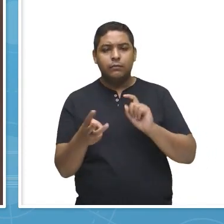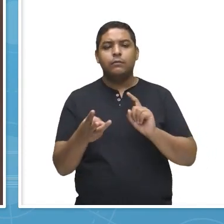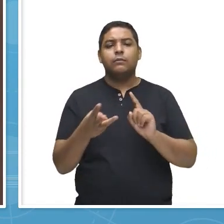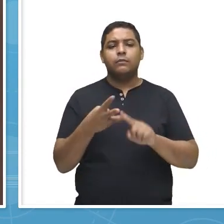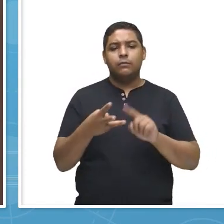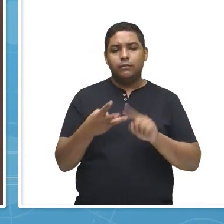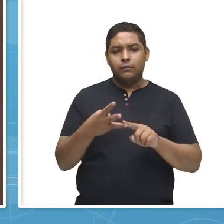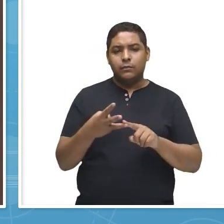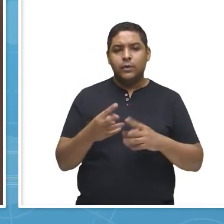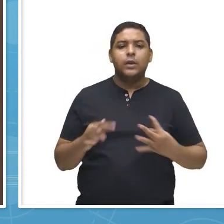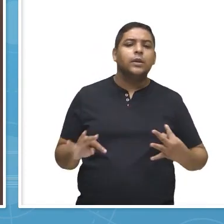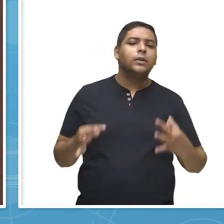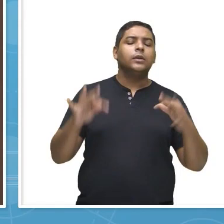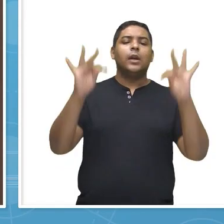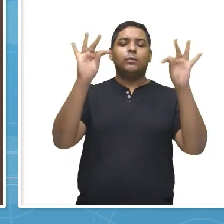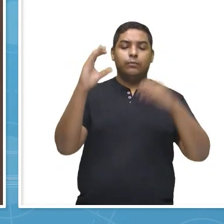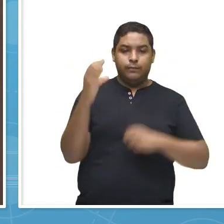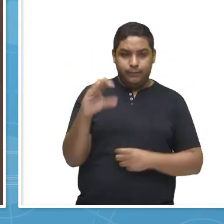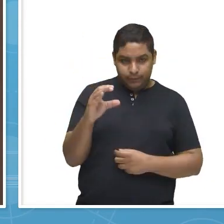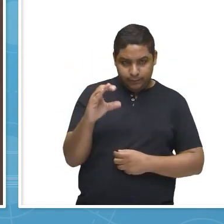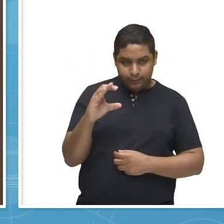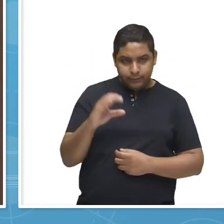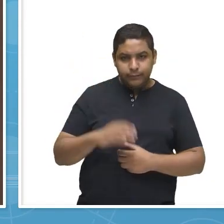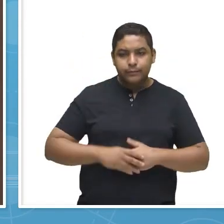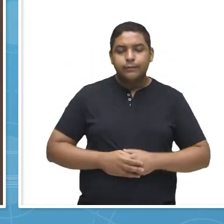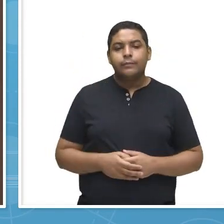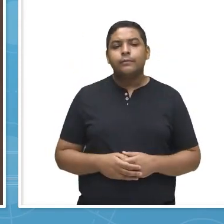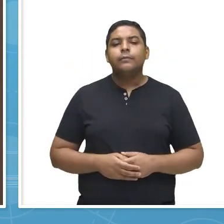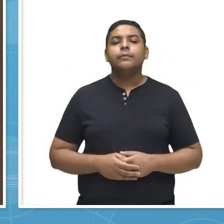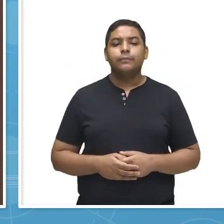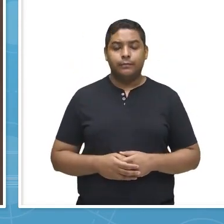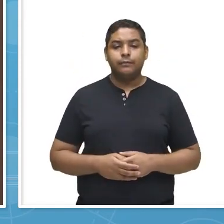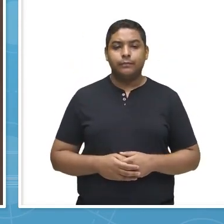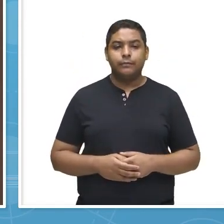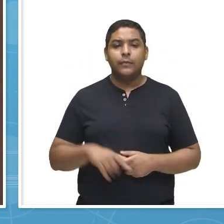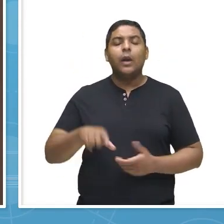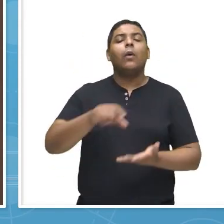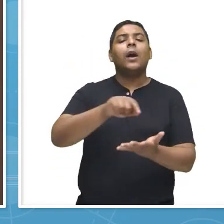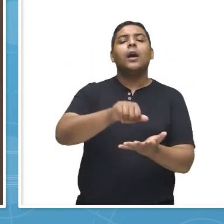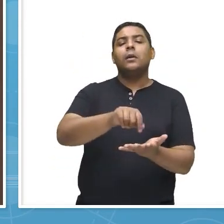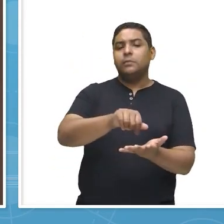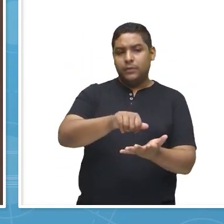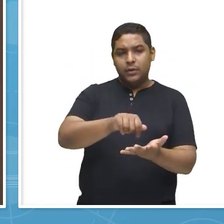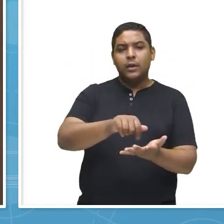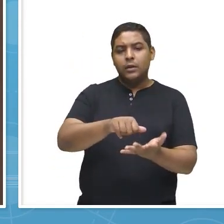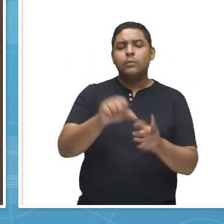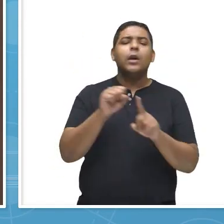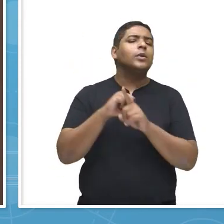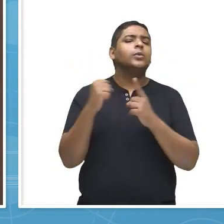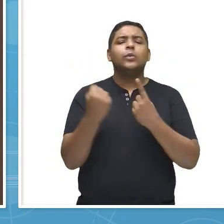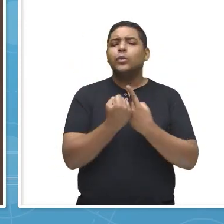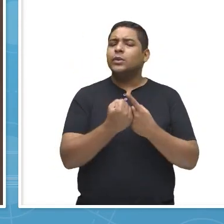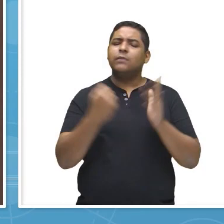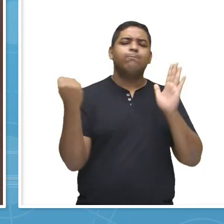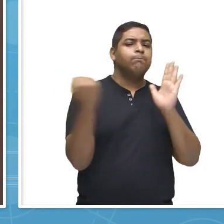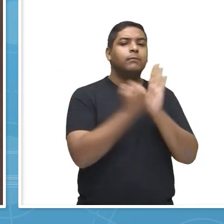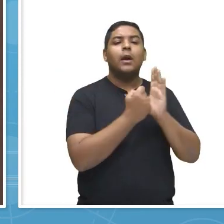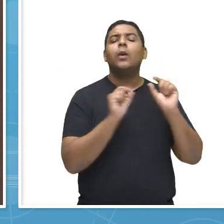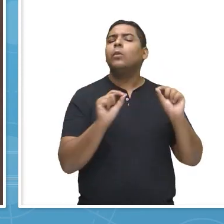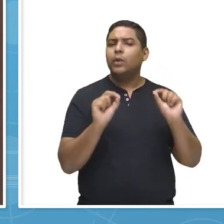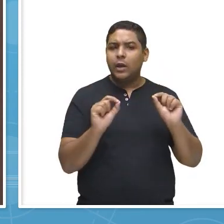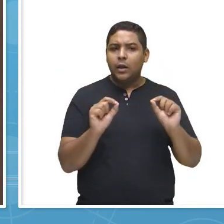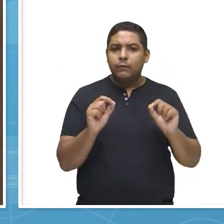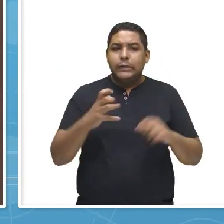capitalismo técnico-científico, tá? Então, nesse sistema capitalista, a sociedade ela vai ser marcada por uma